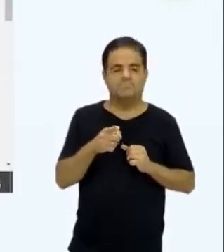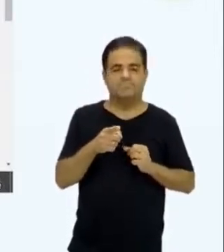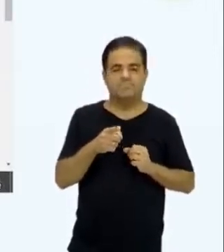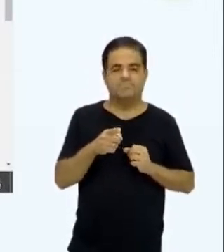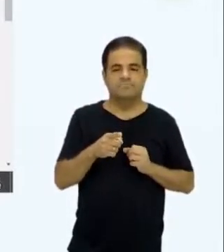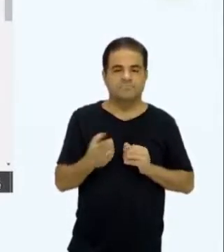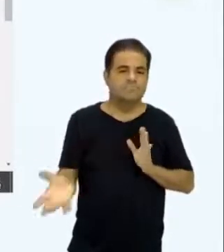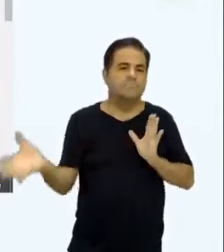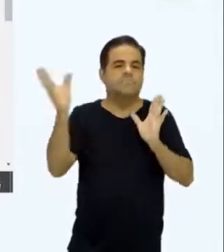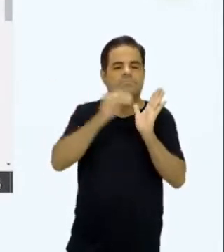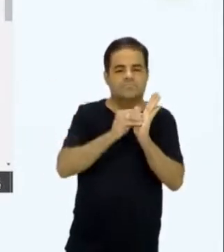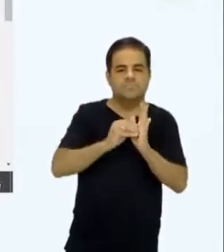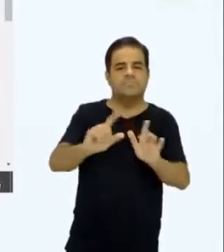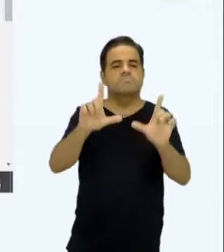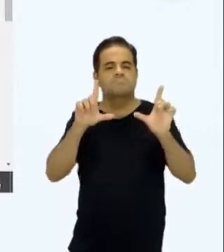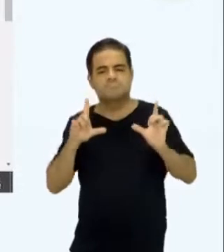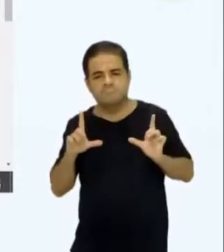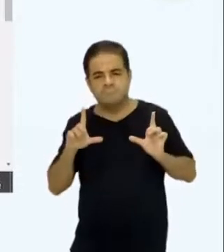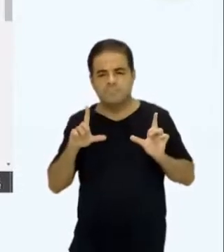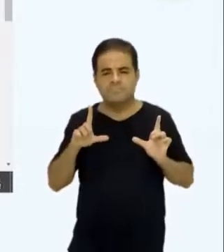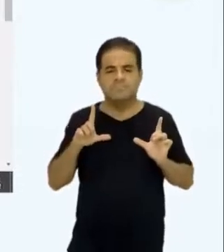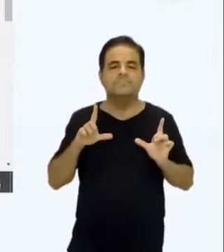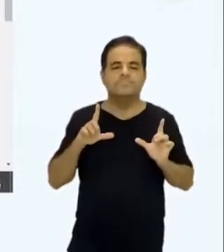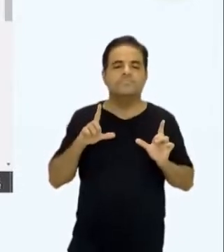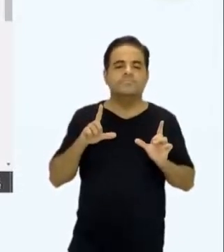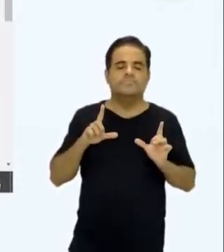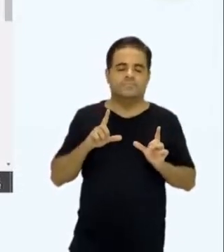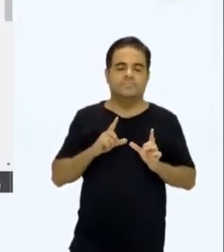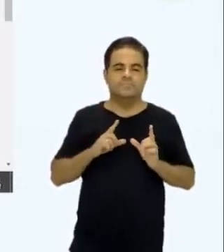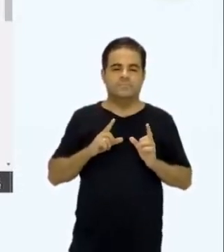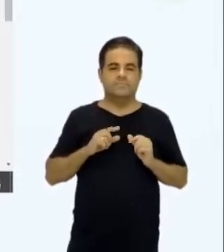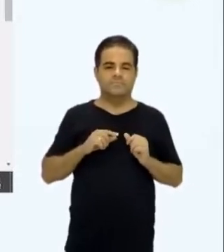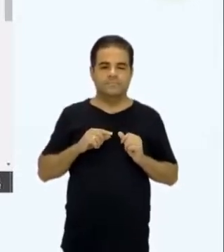E vou colocá-lo na nossa plaquinha aqui, protoboard.